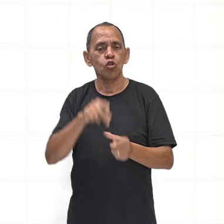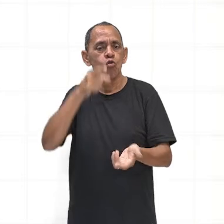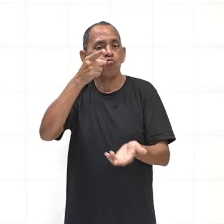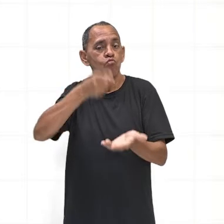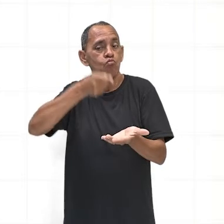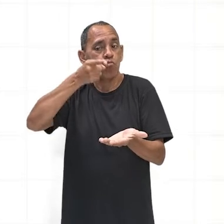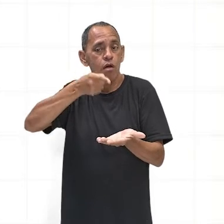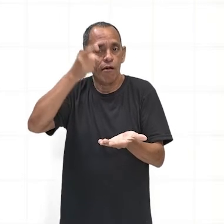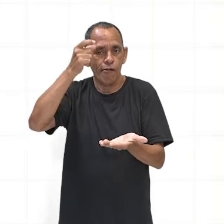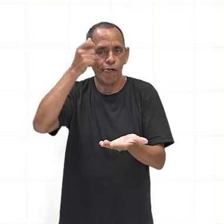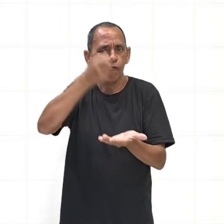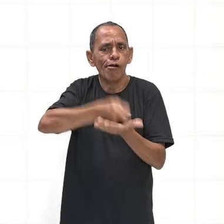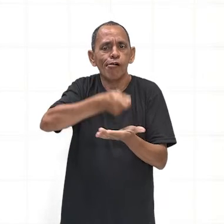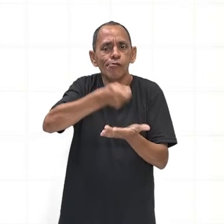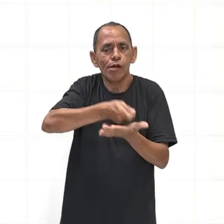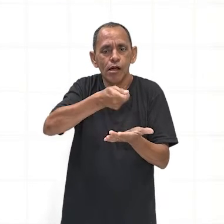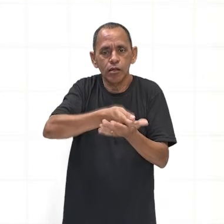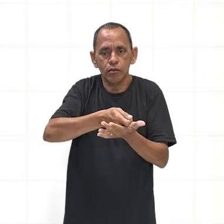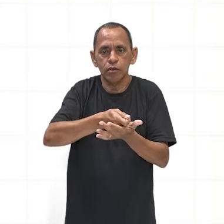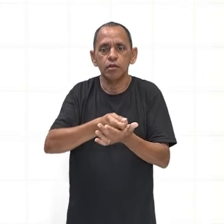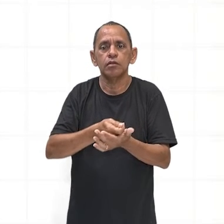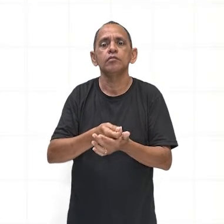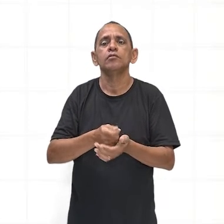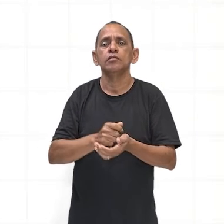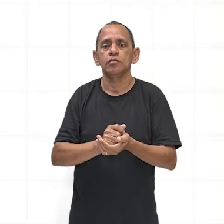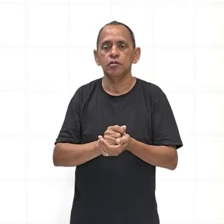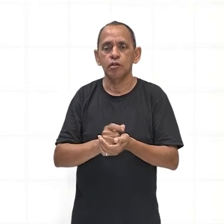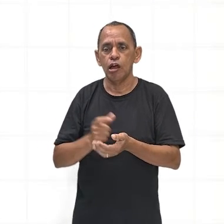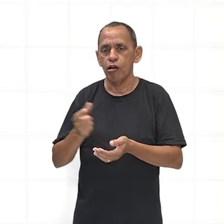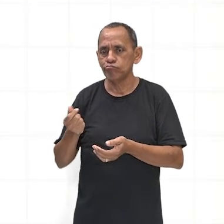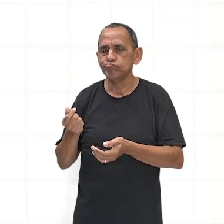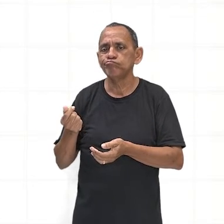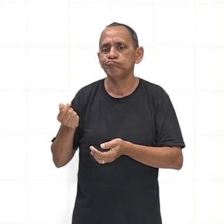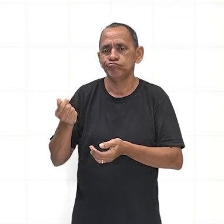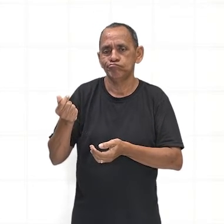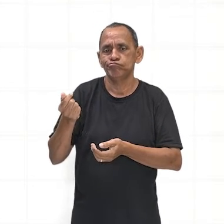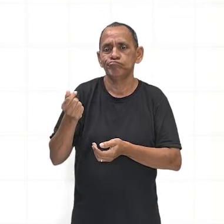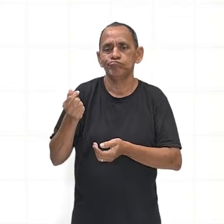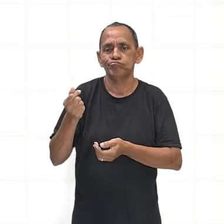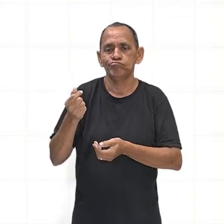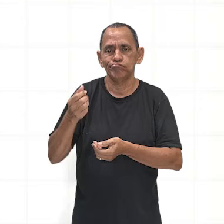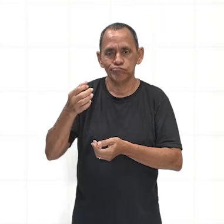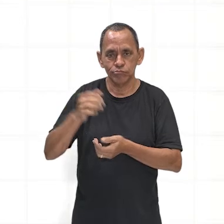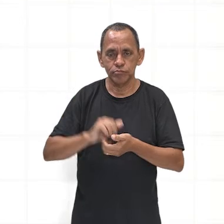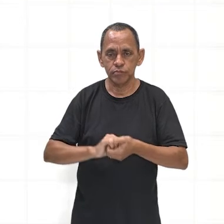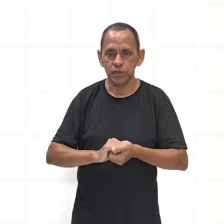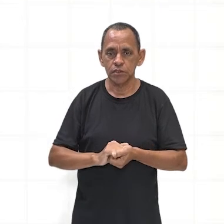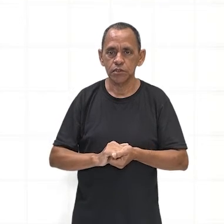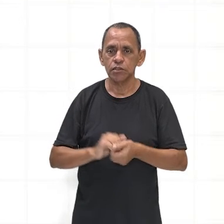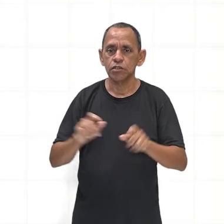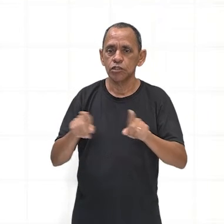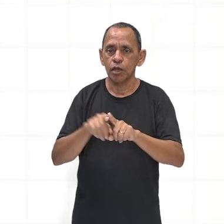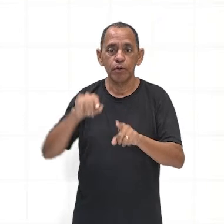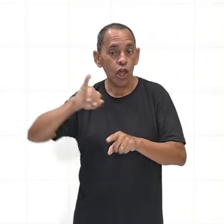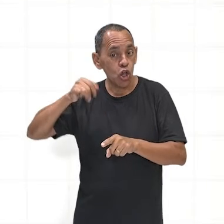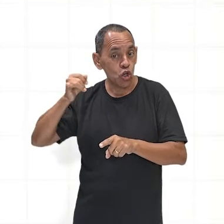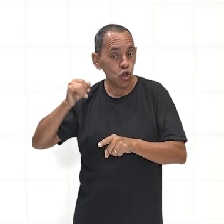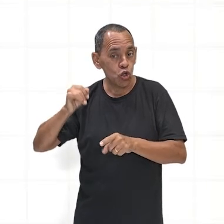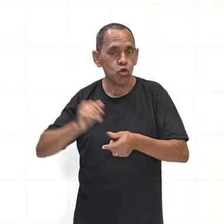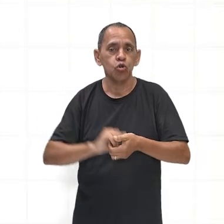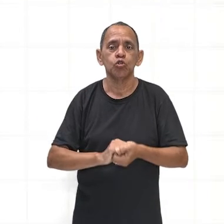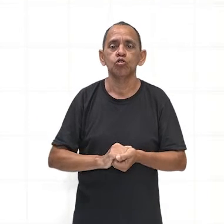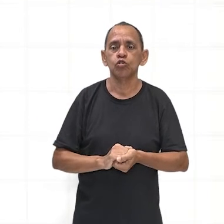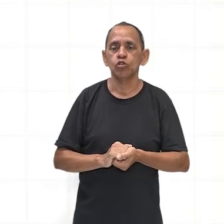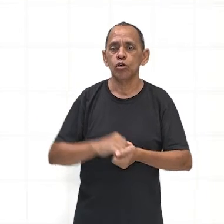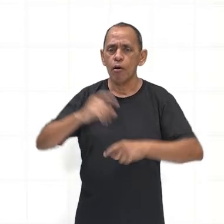tributos podiam ser pagos de diversas formas, como fornecimento de alimentos, joias ou até